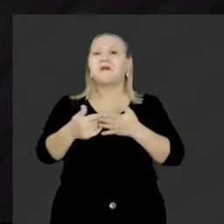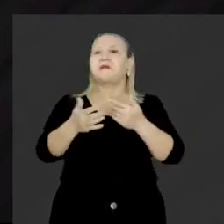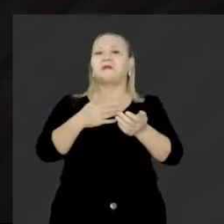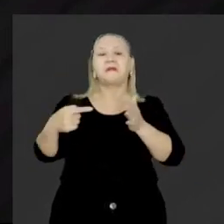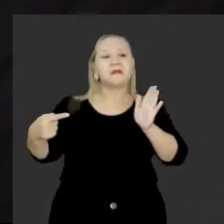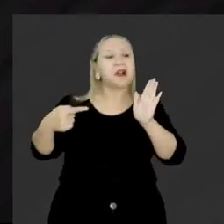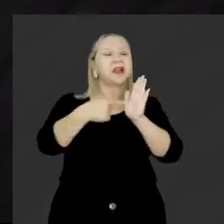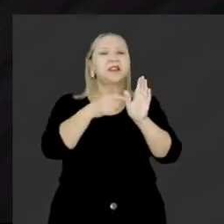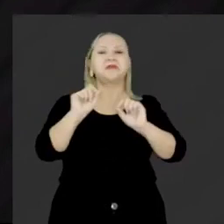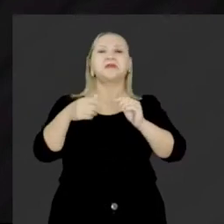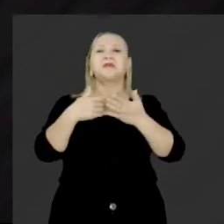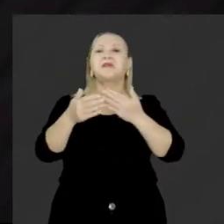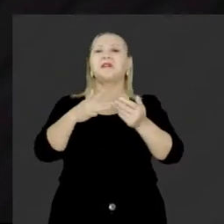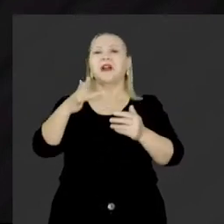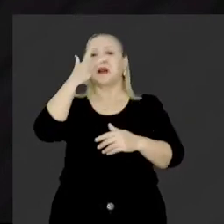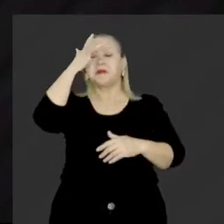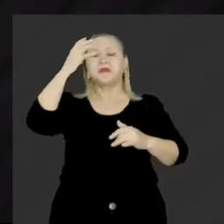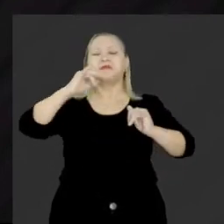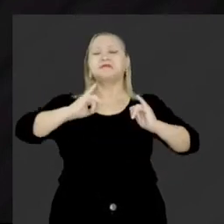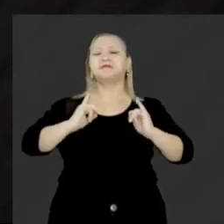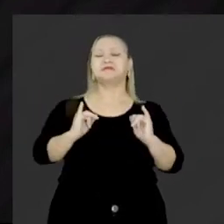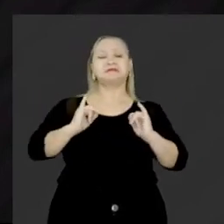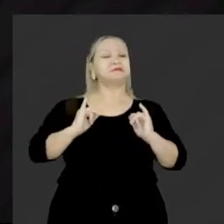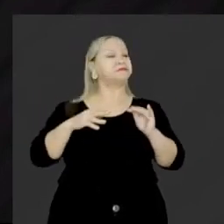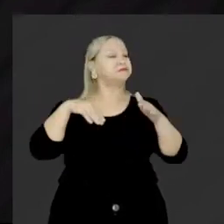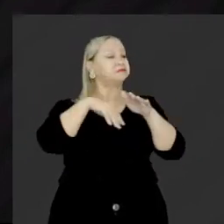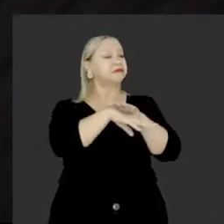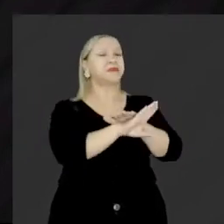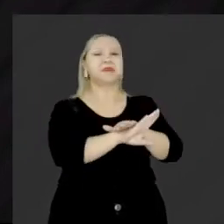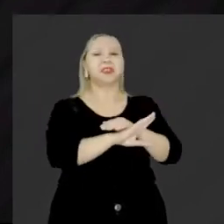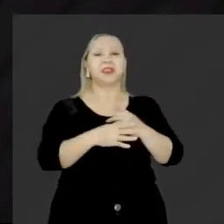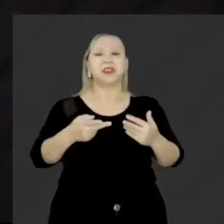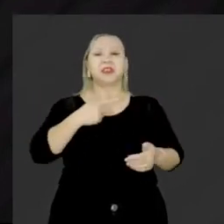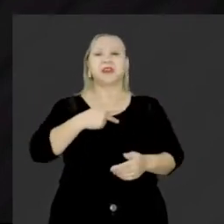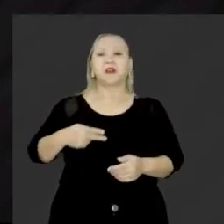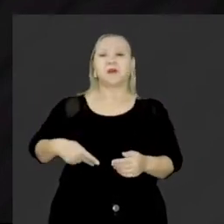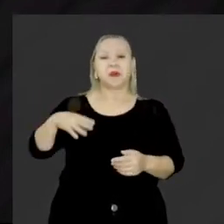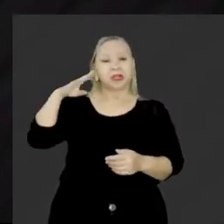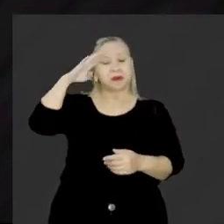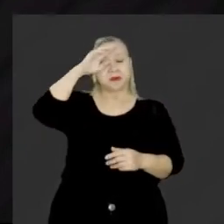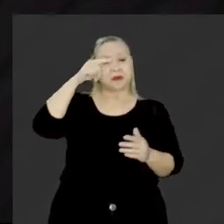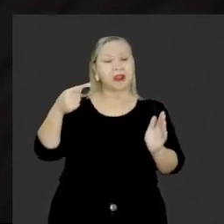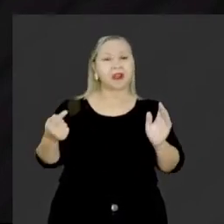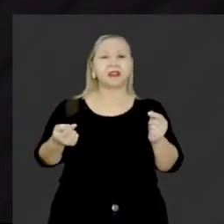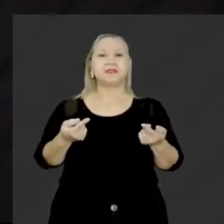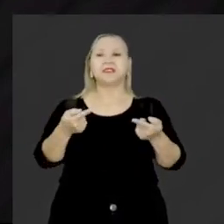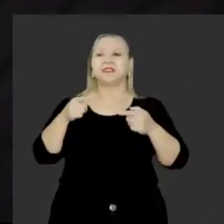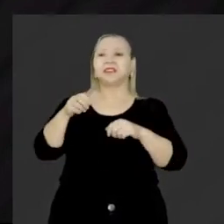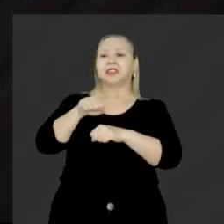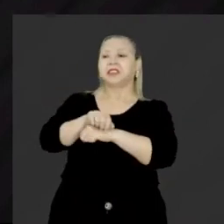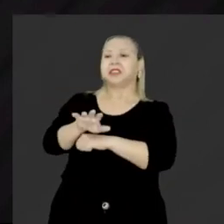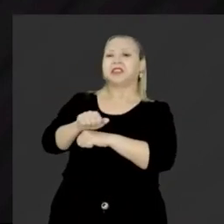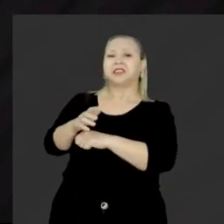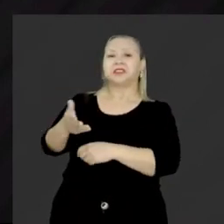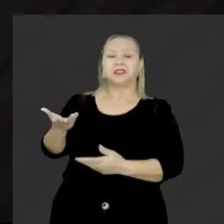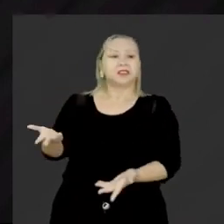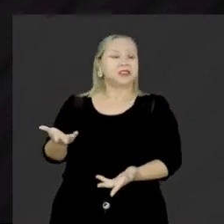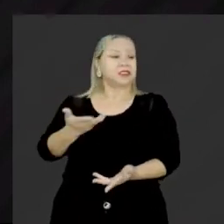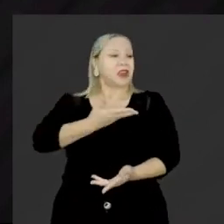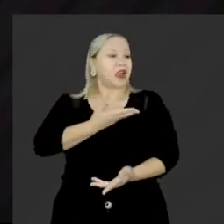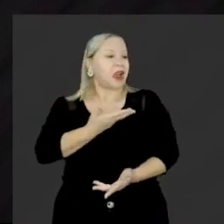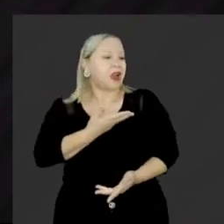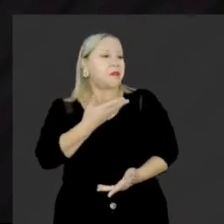um profissional de muita seriedade que ficava lá. O procurador que eu escolhia não era escolhido por mim, era escolhido pela própria